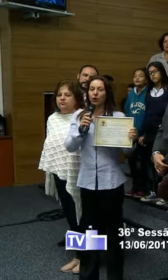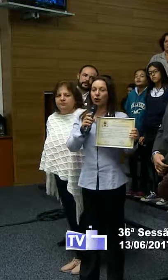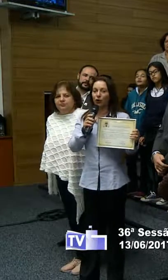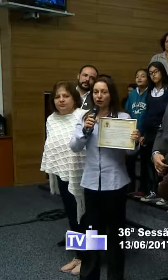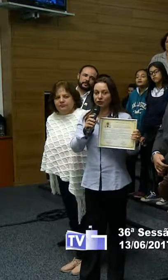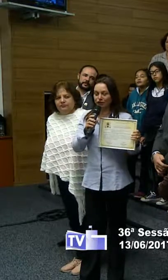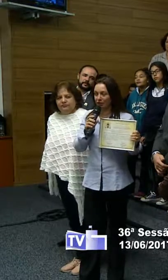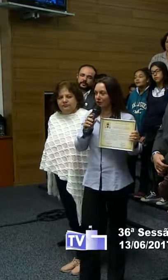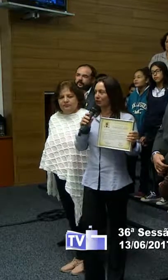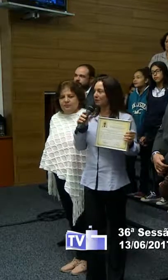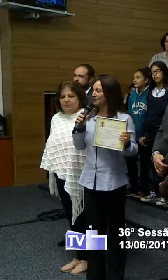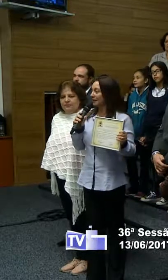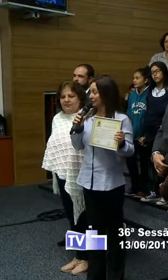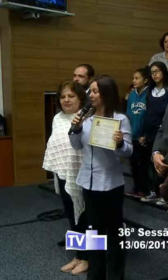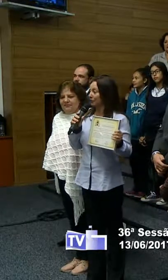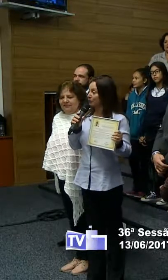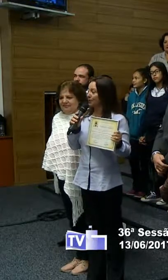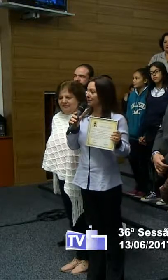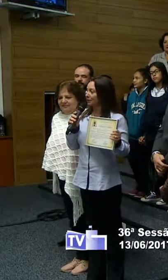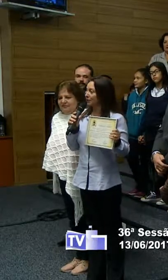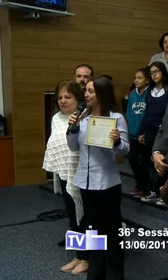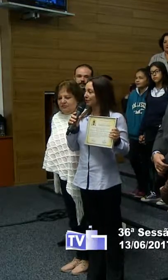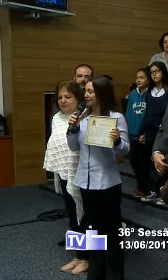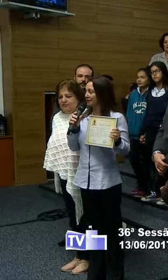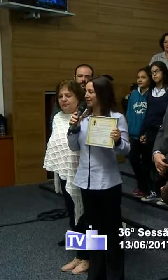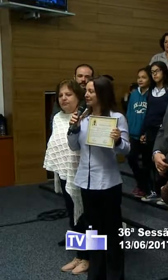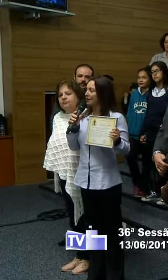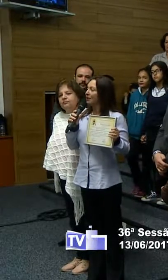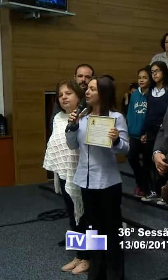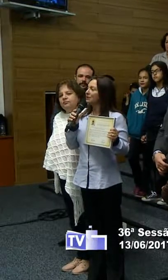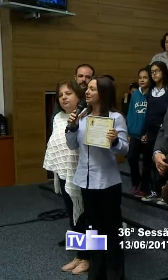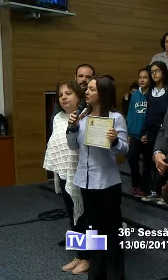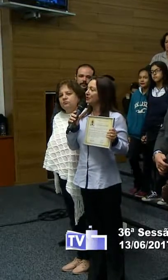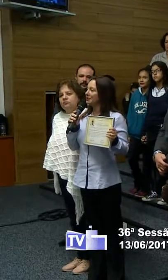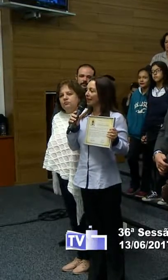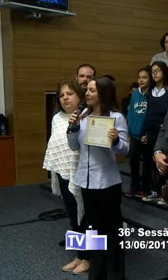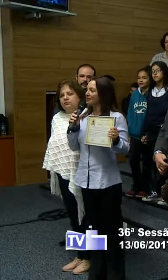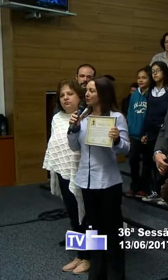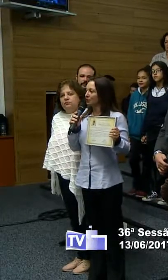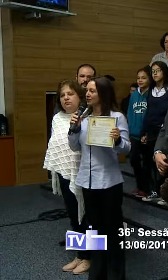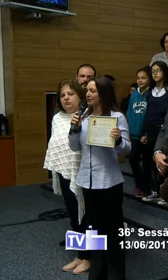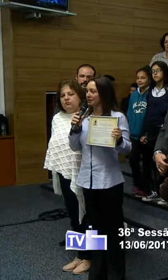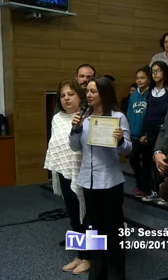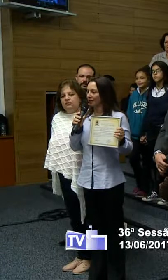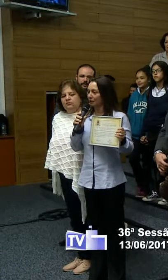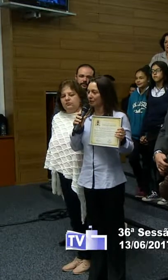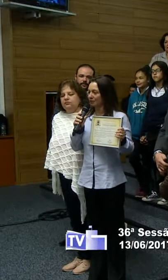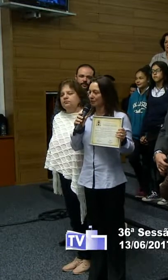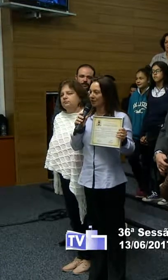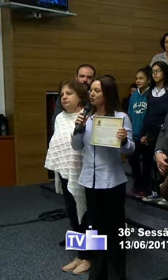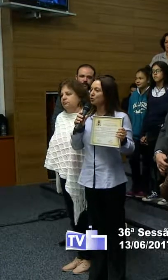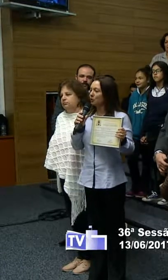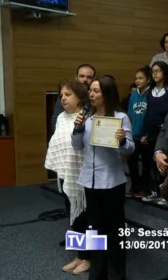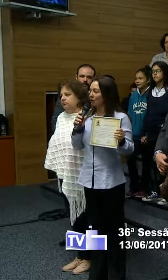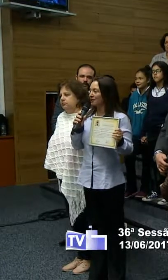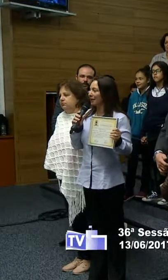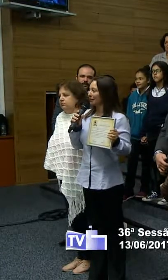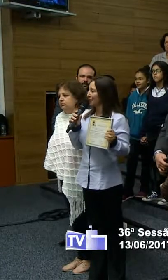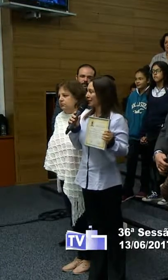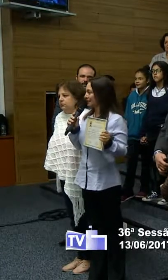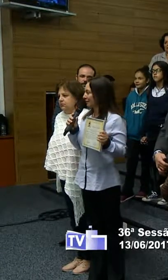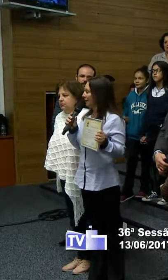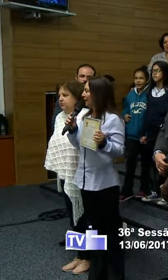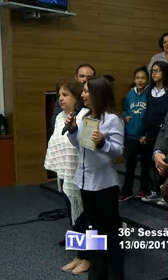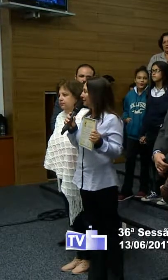Araújo, hoje, o ano passado, em 2016, conseguiu 6,71. Isso mostra